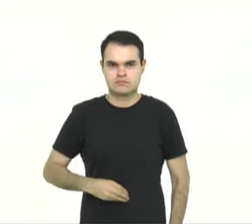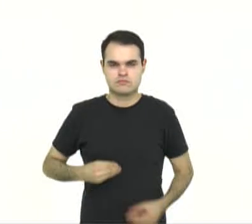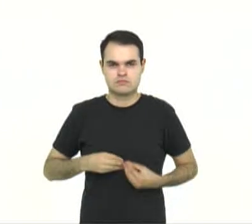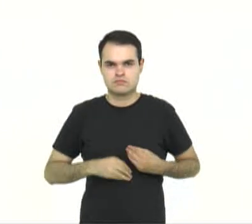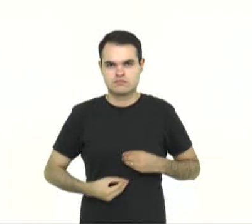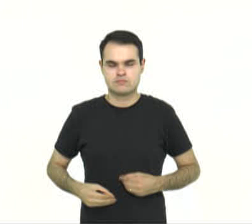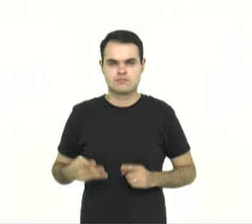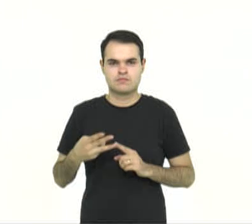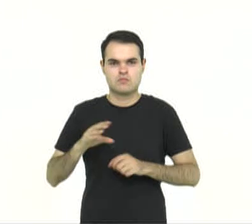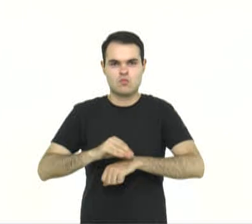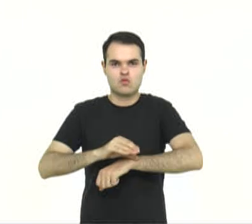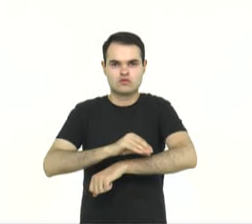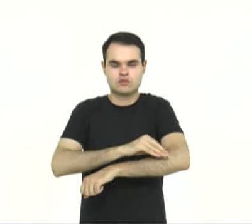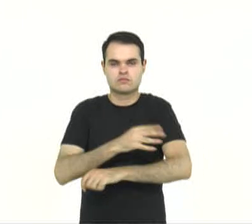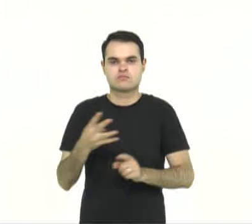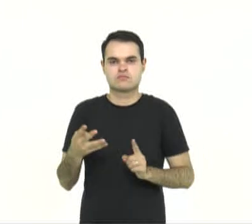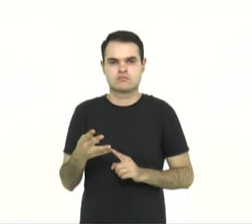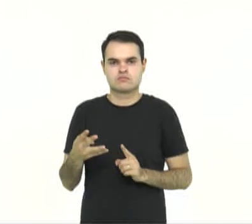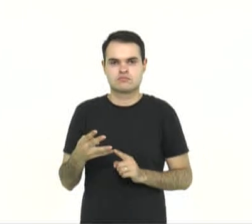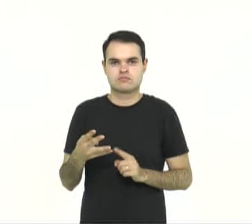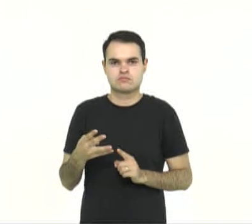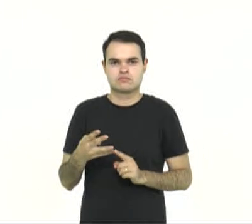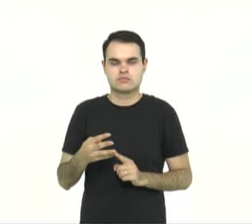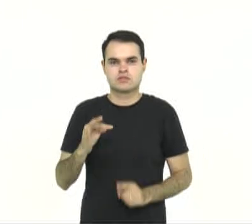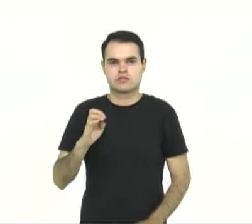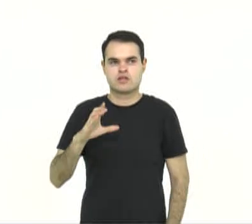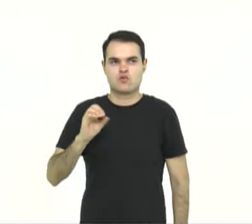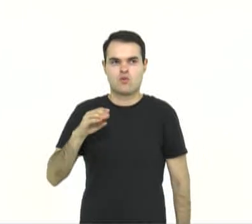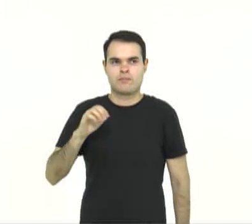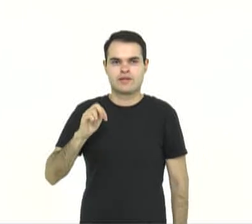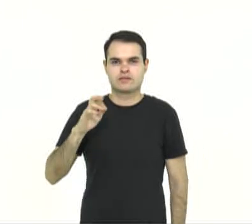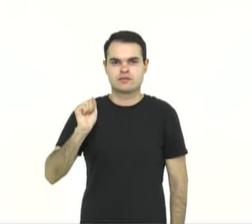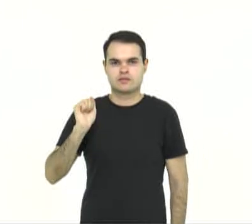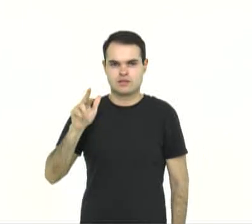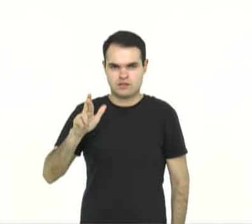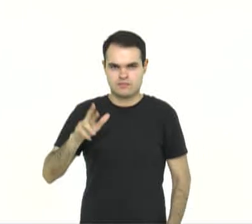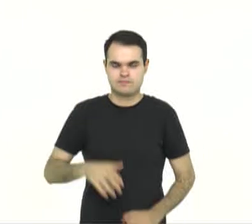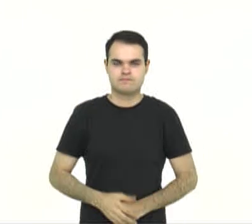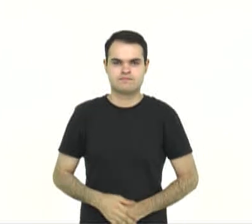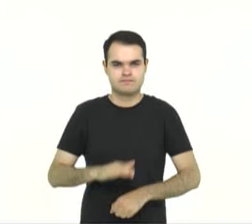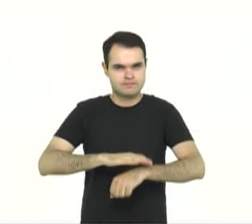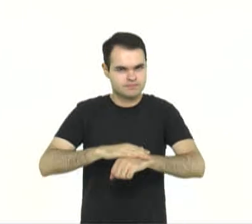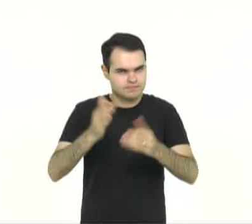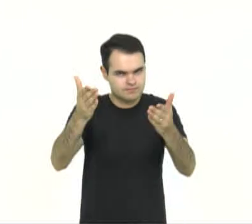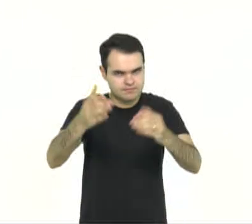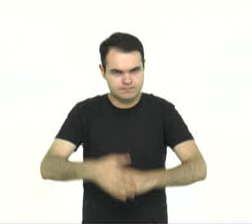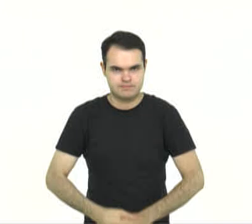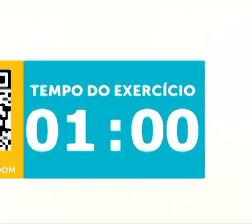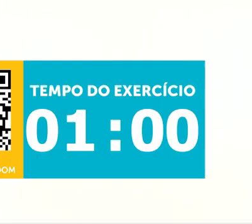C, muscular. Ou alternativa D, tegumentar. Tempo para vocês refletirem.